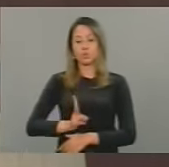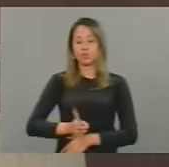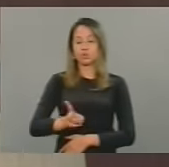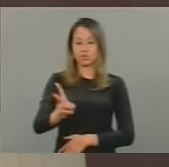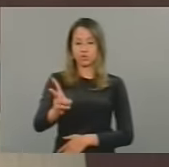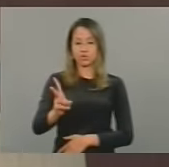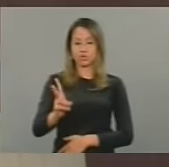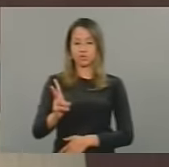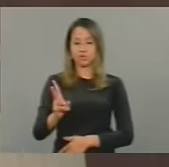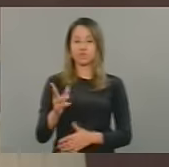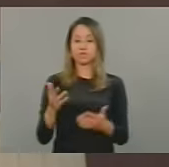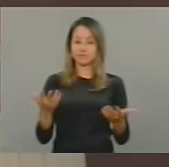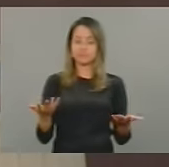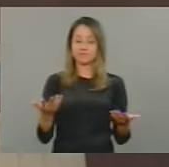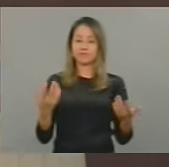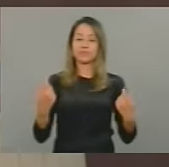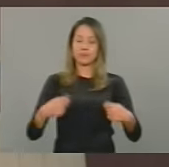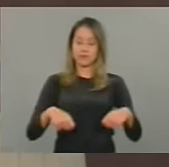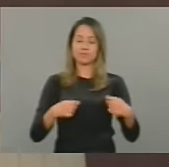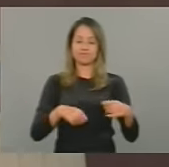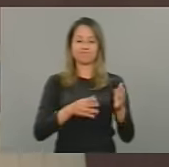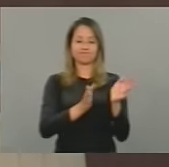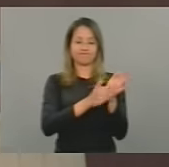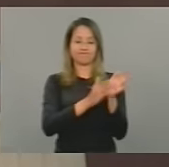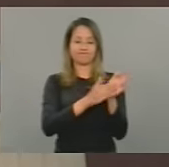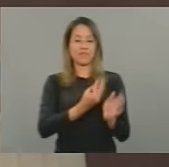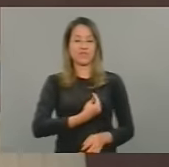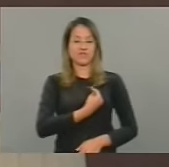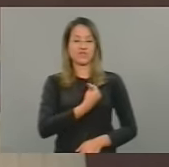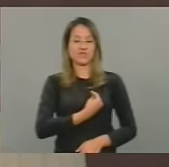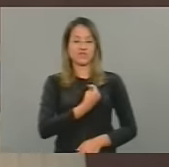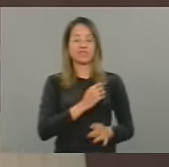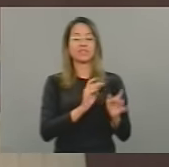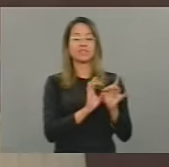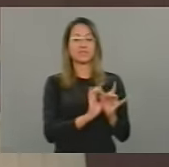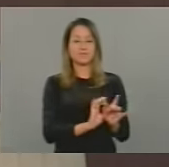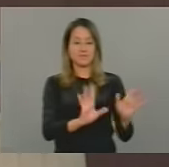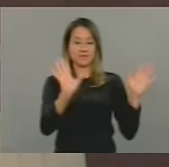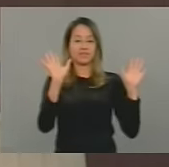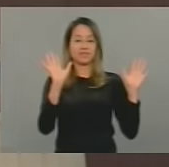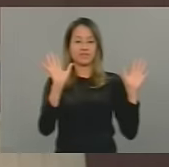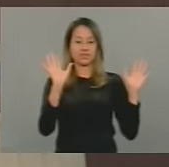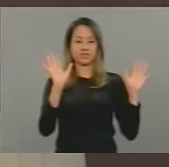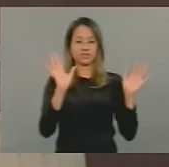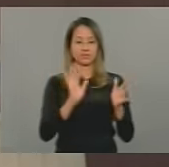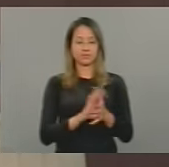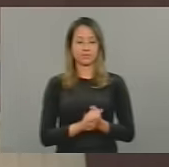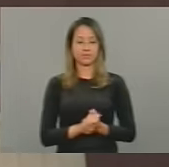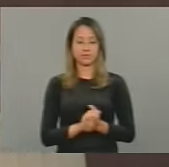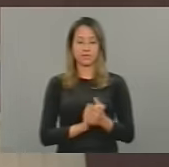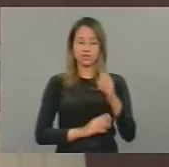poeta universal, merecem a vida e a liberdade aqueles...